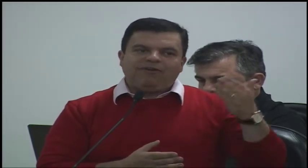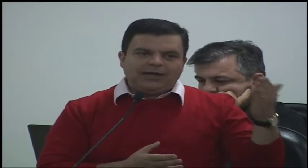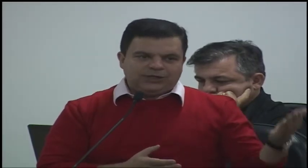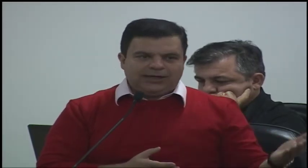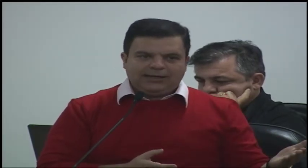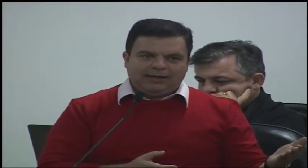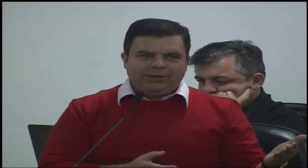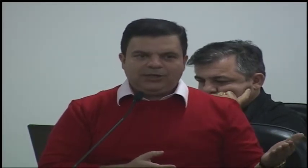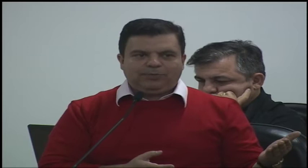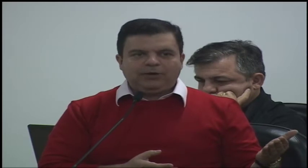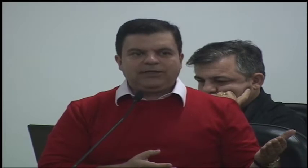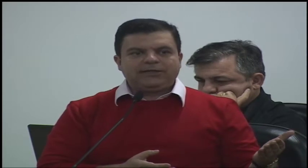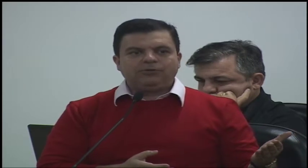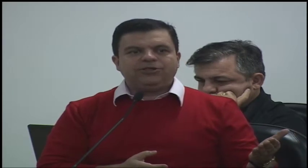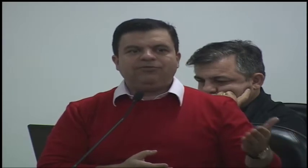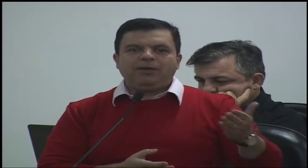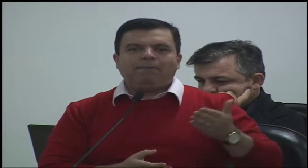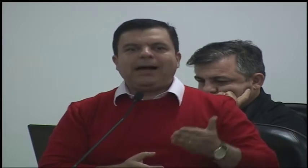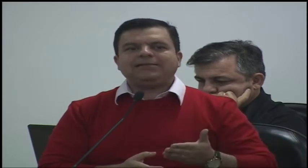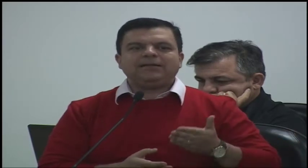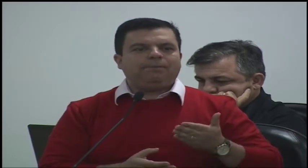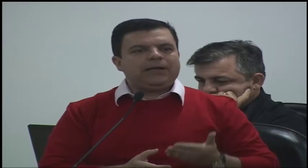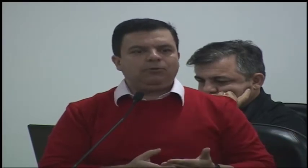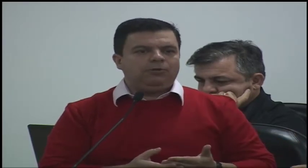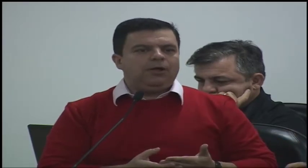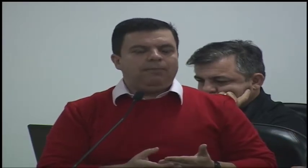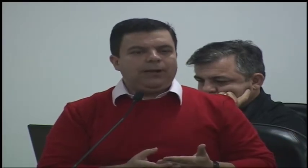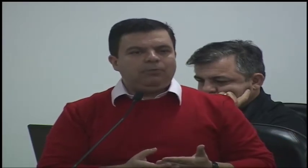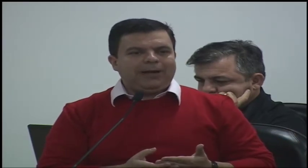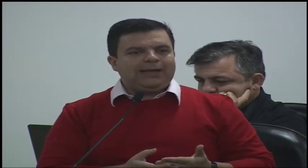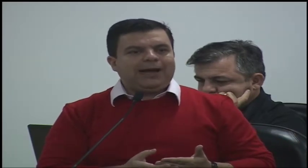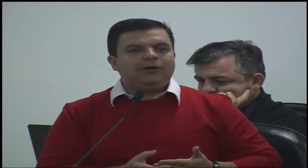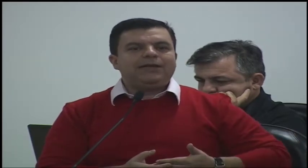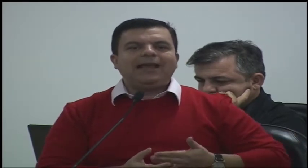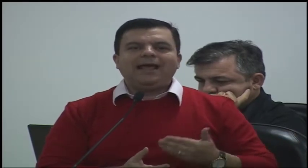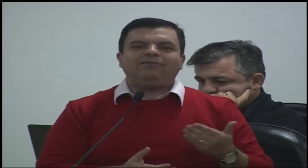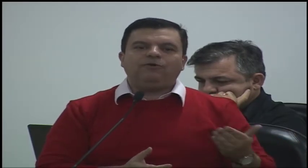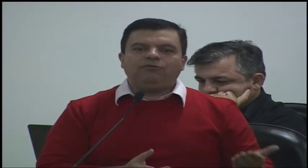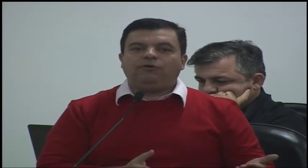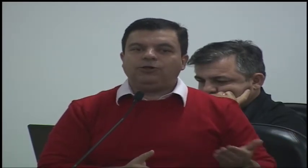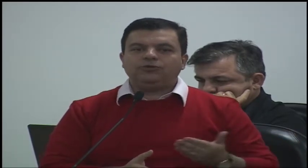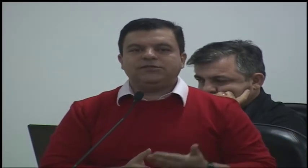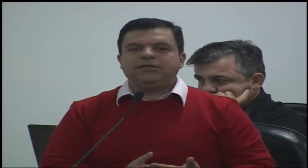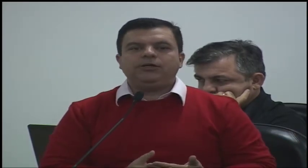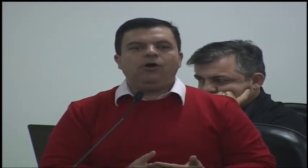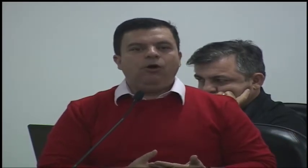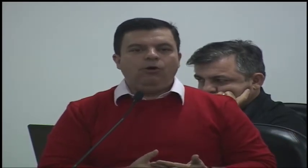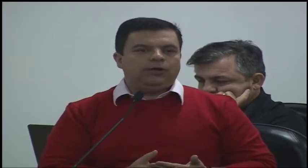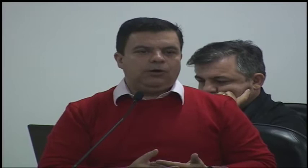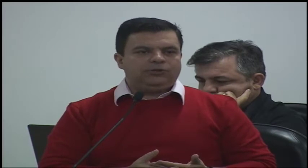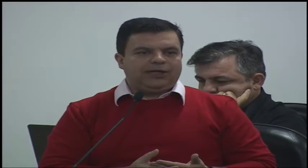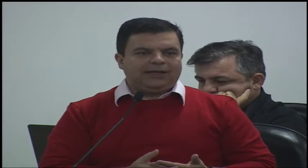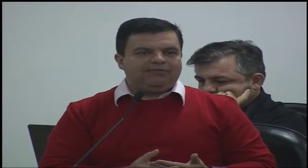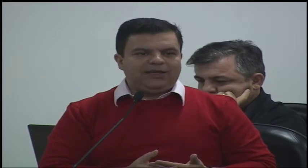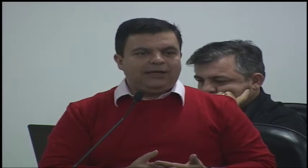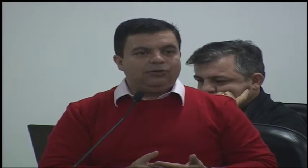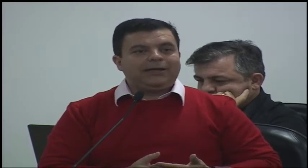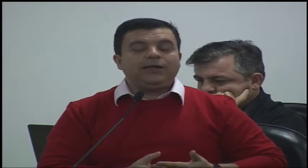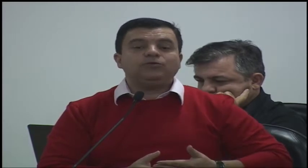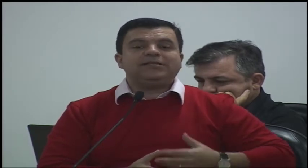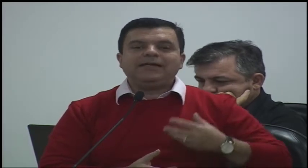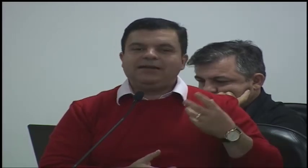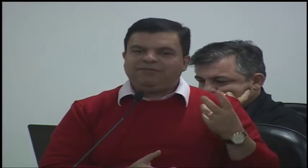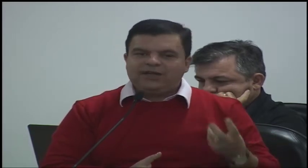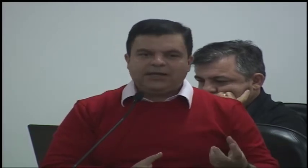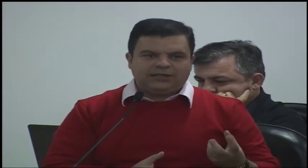não vai diretamente para o Executivo, que passa pelo plenário e leva o voto sim ou não de cada vereador. Mas